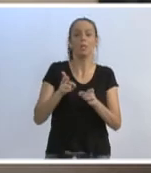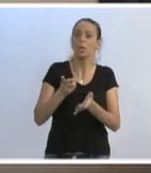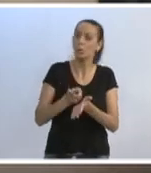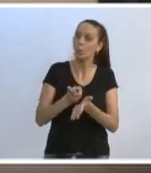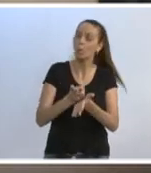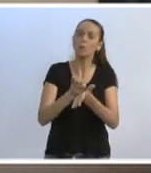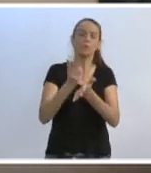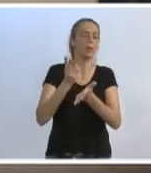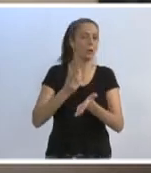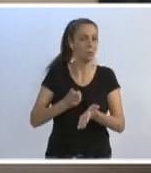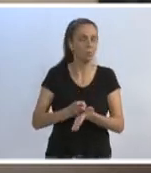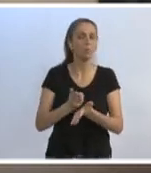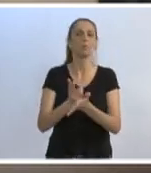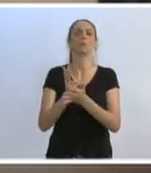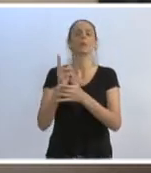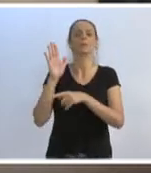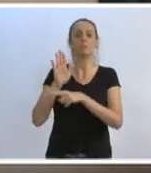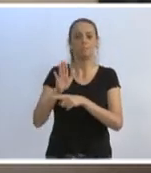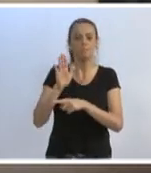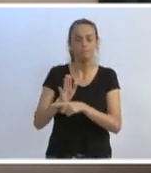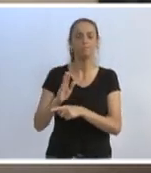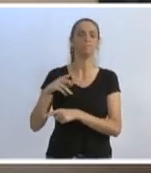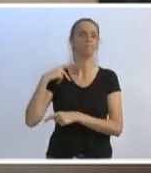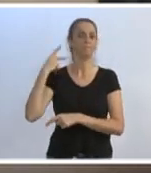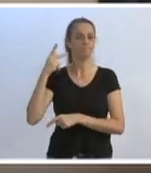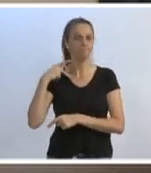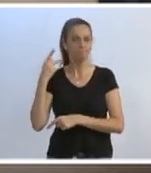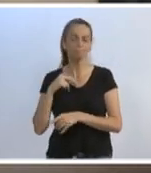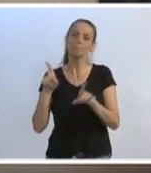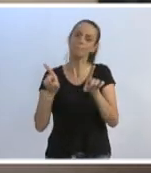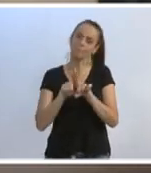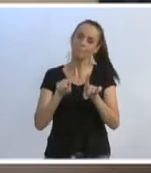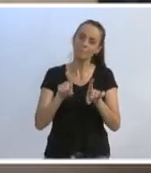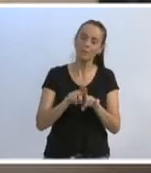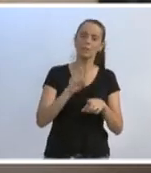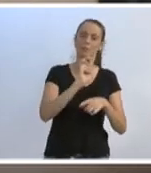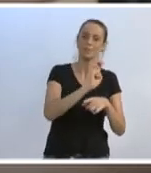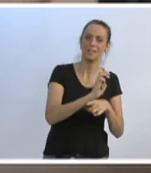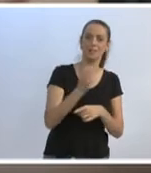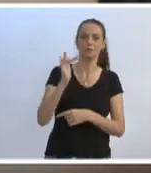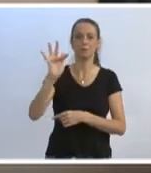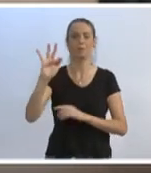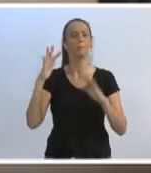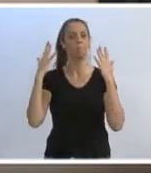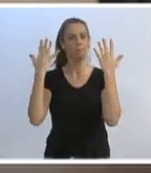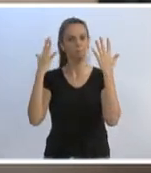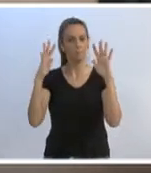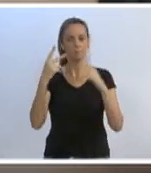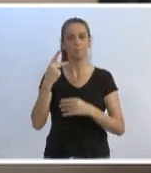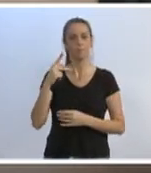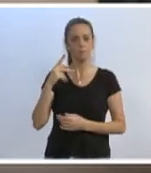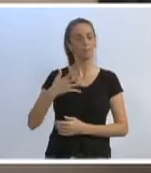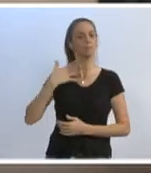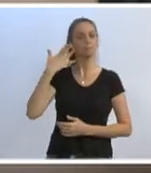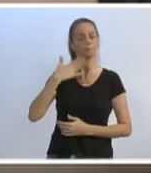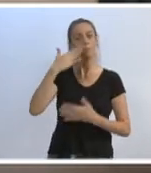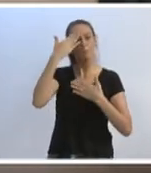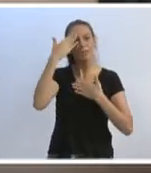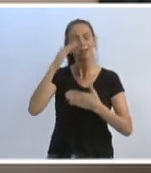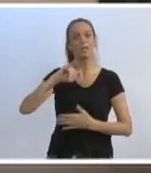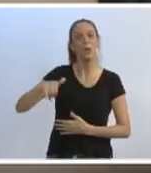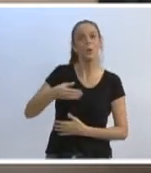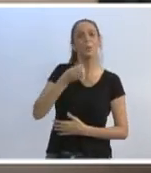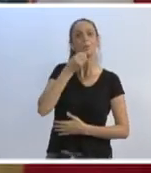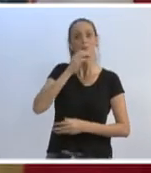contribuindo com a política local e porque não dizer também todo o cenário estadual e federal parabéns pronunciamento muito obrigado pela oportunidade